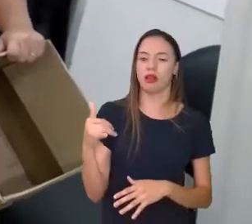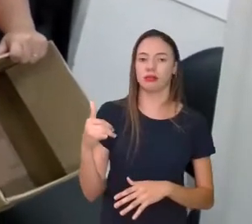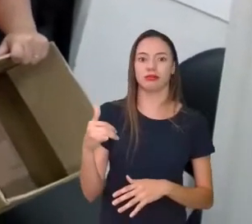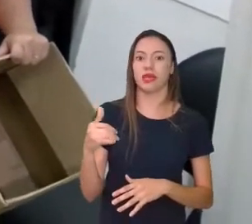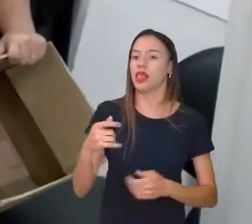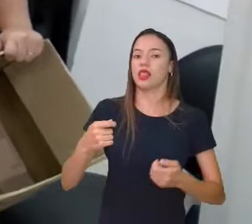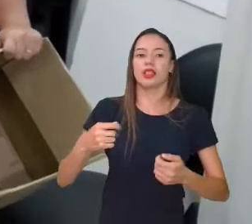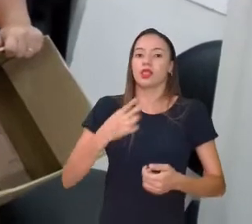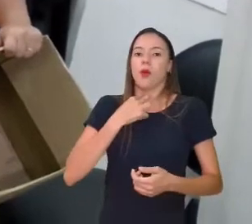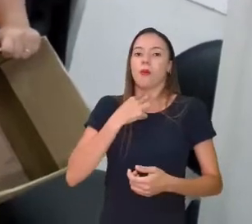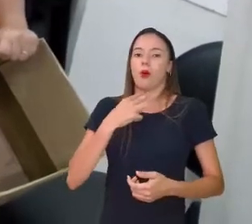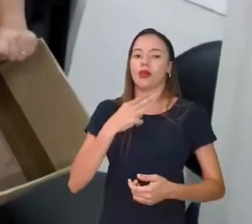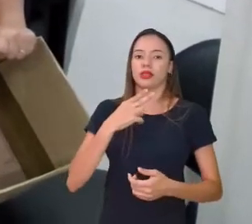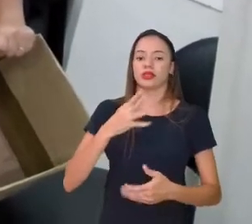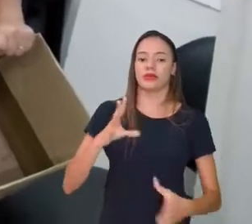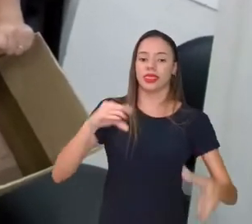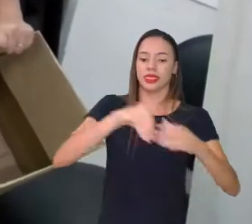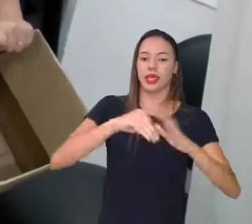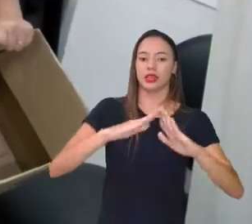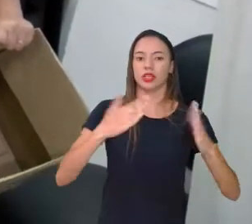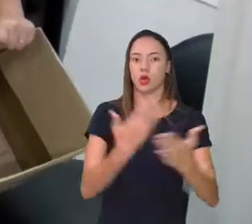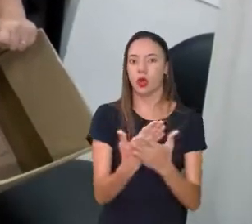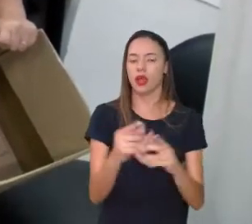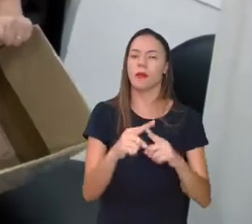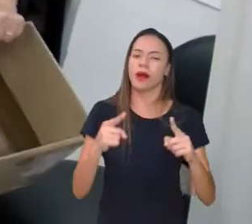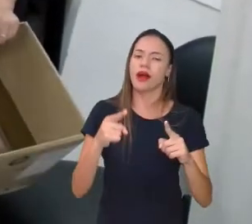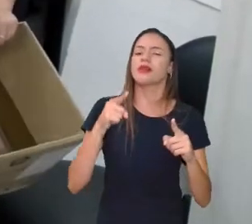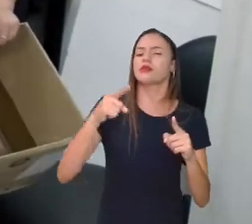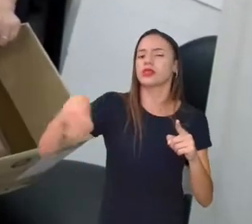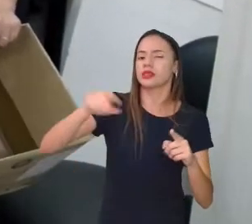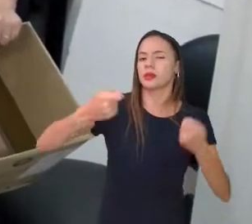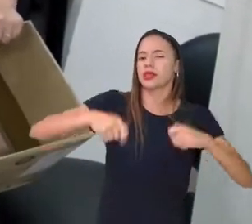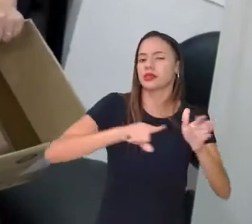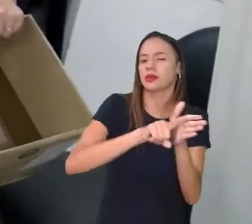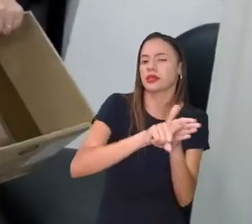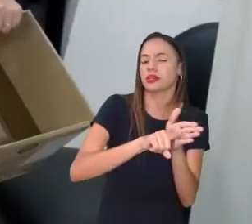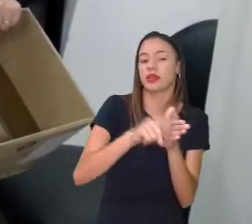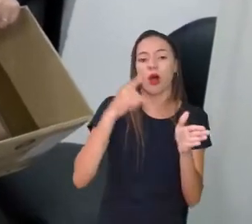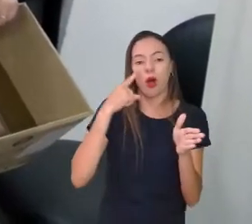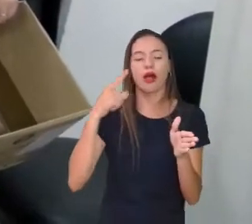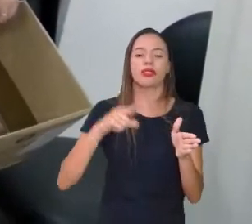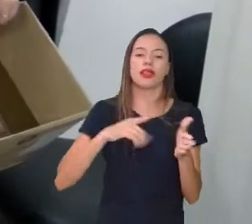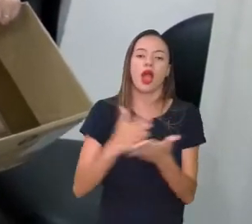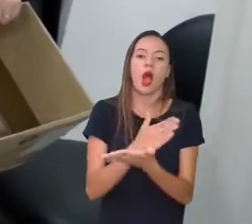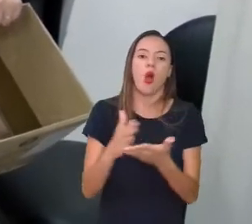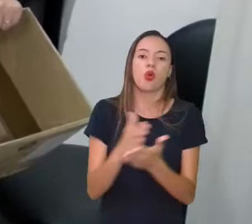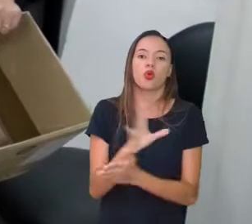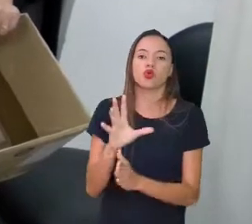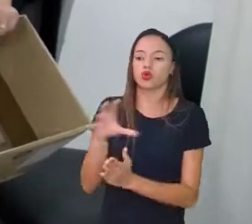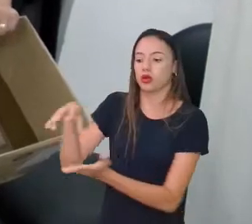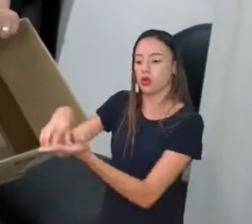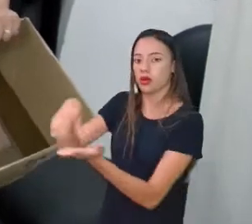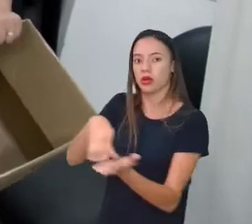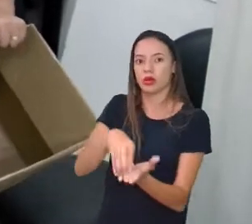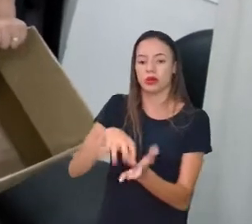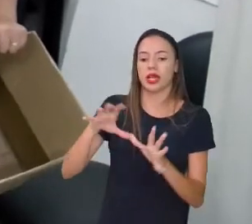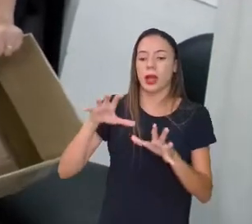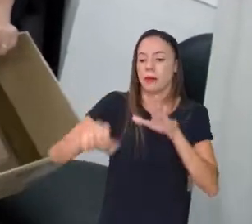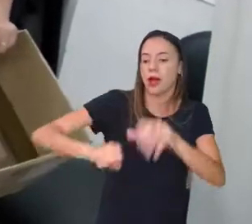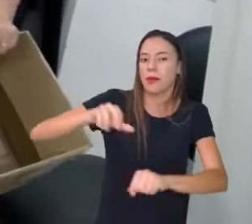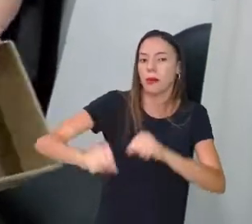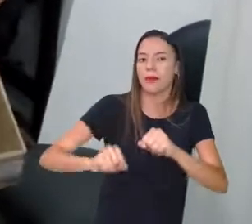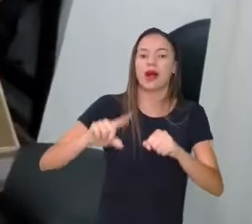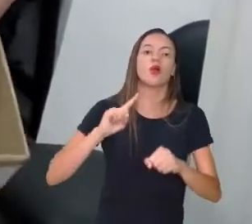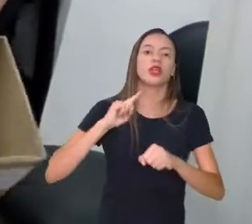na escola, mas deve estar lá na tua pesquisa, e existem meios, órgãos que recolhem esses lixos de forma